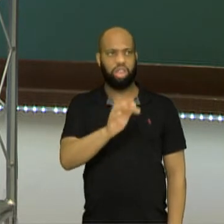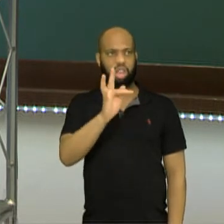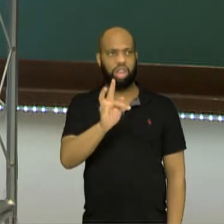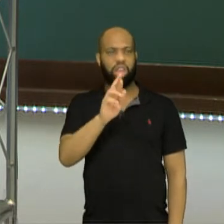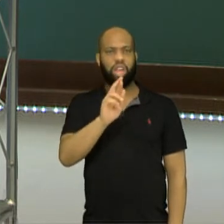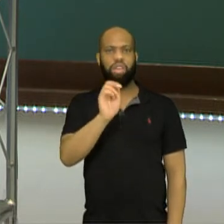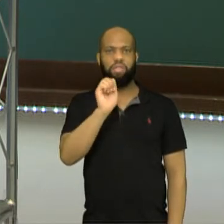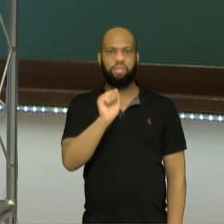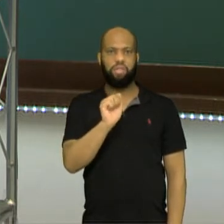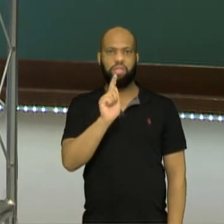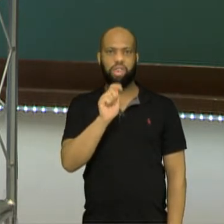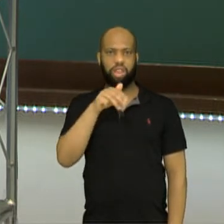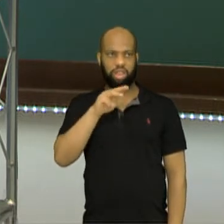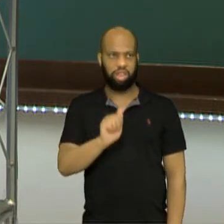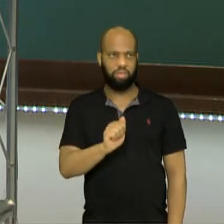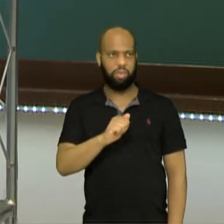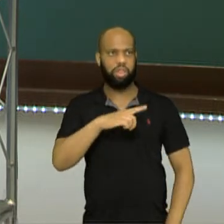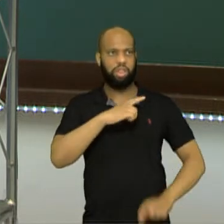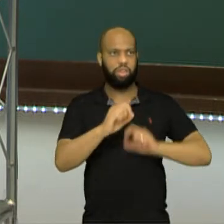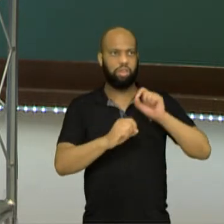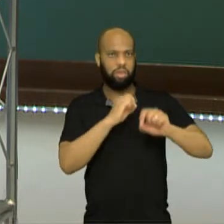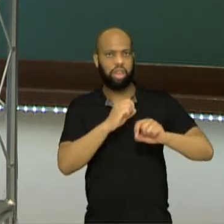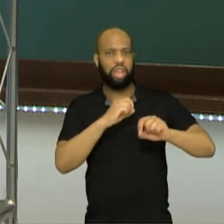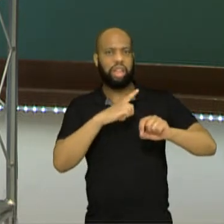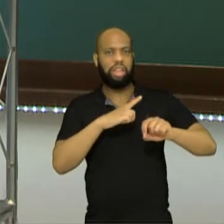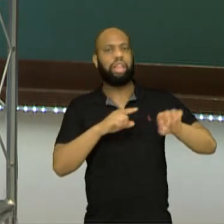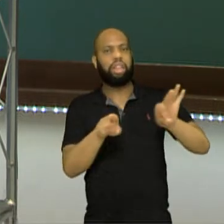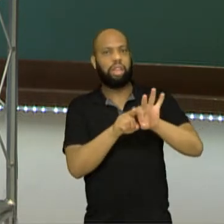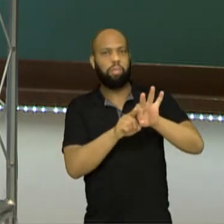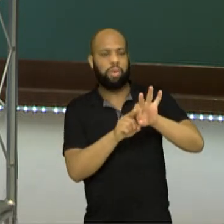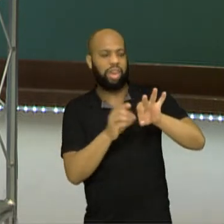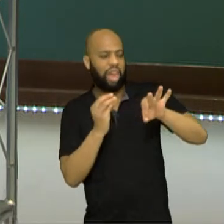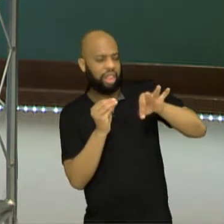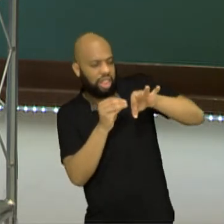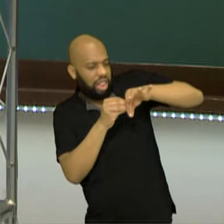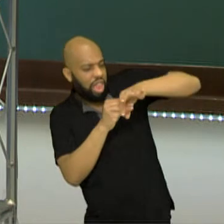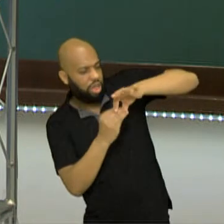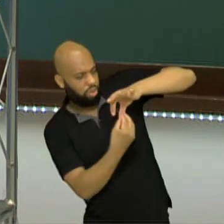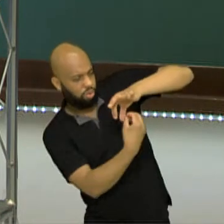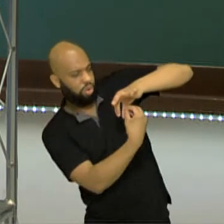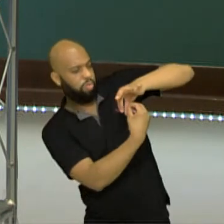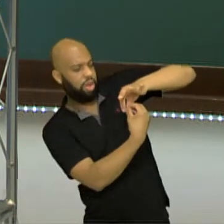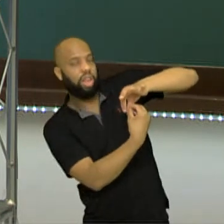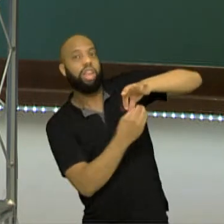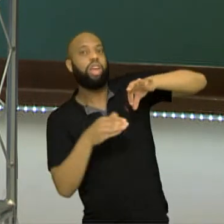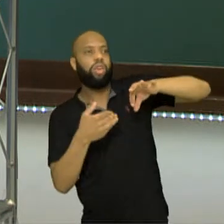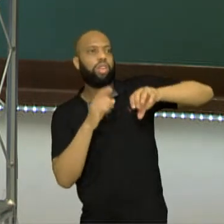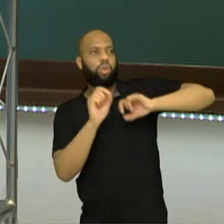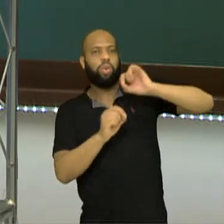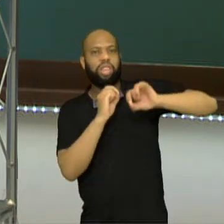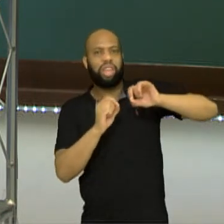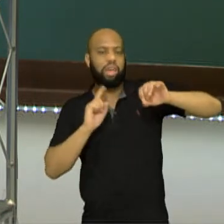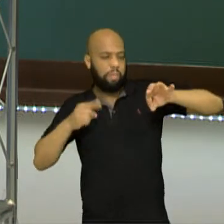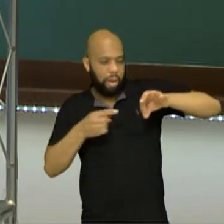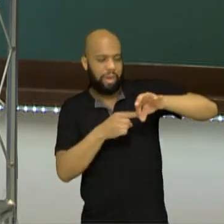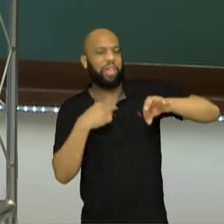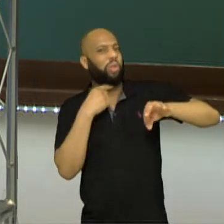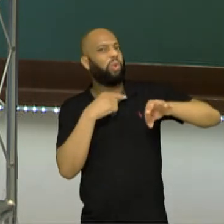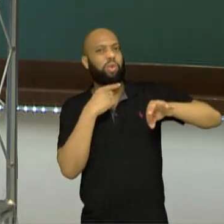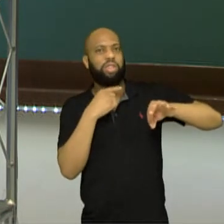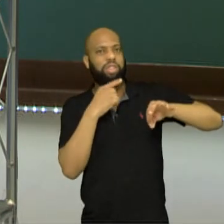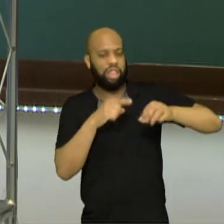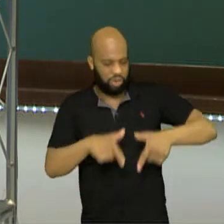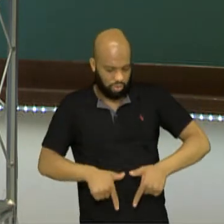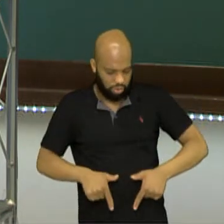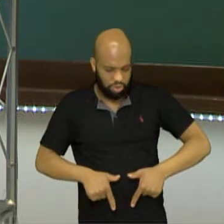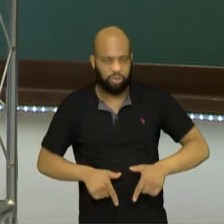é colocado na vagina e posicionado sobre o colo do útero, e assim impede que os espermatozoides penetrem, atravessem ali e entrem no útero,